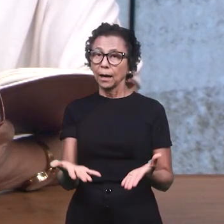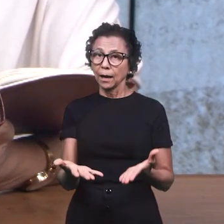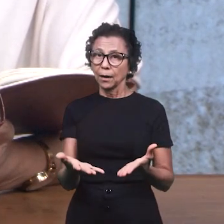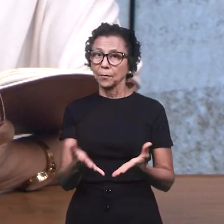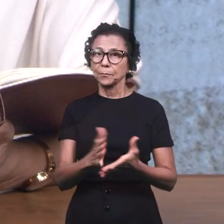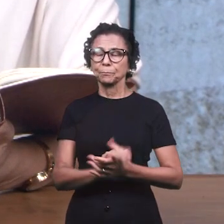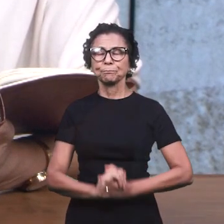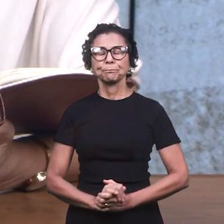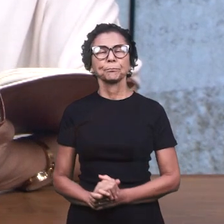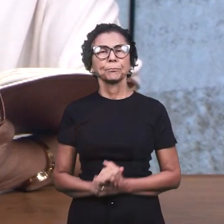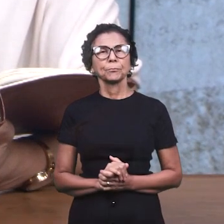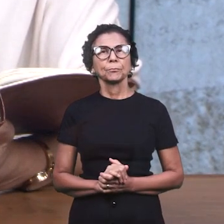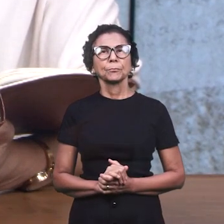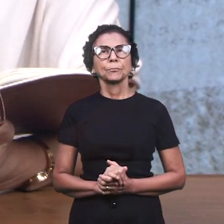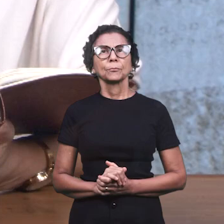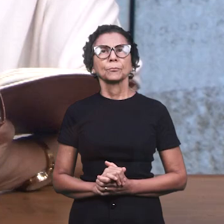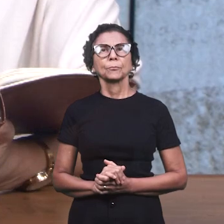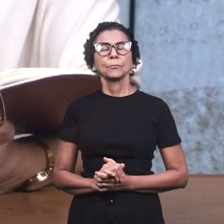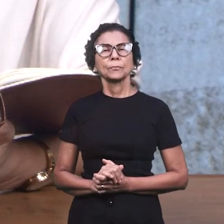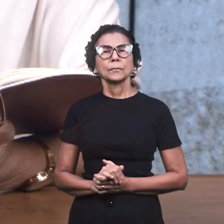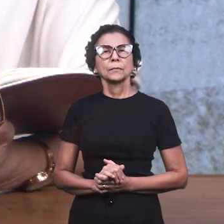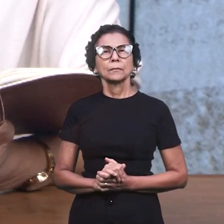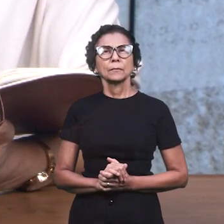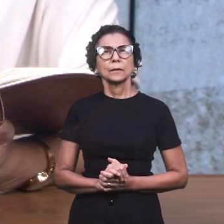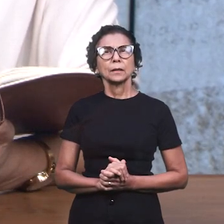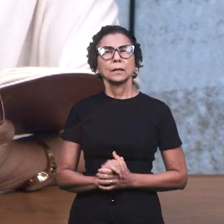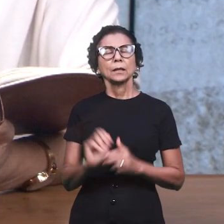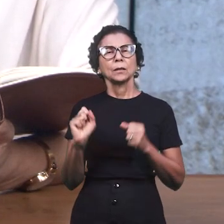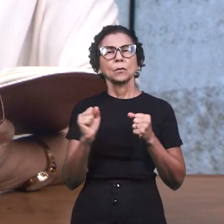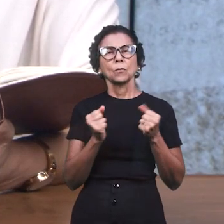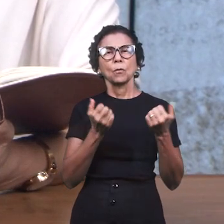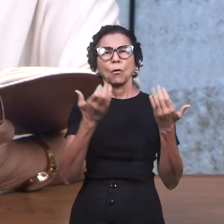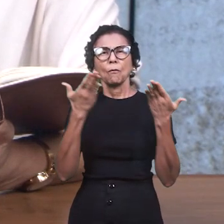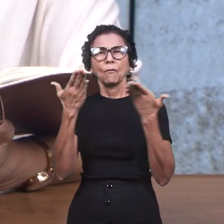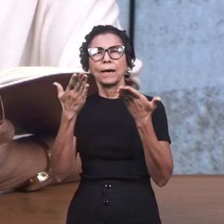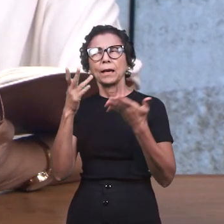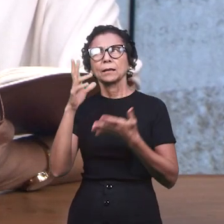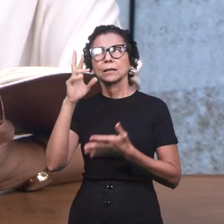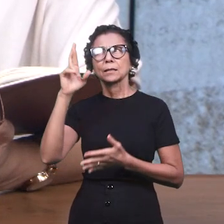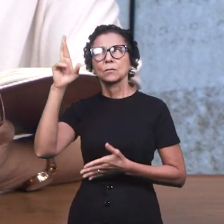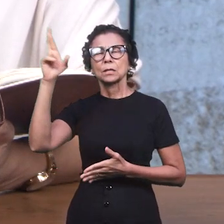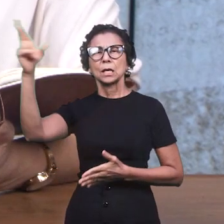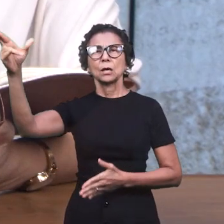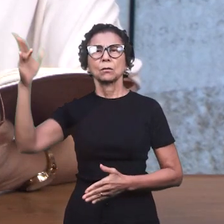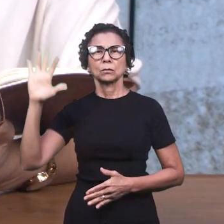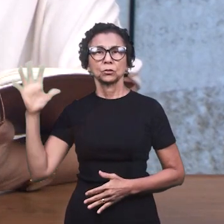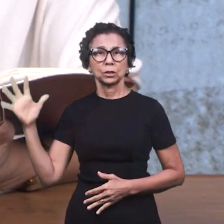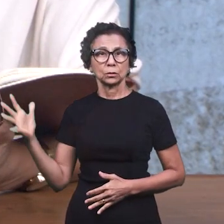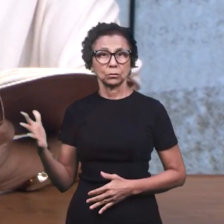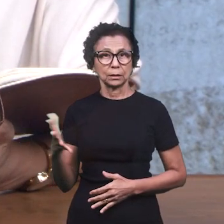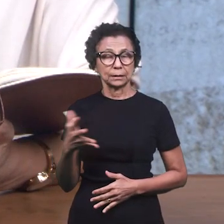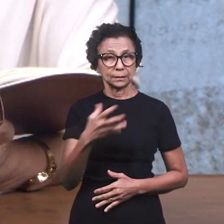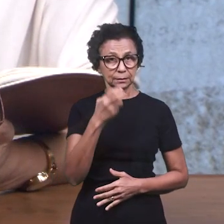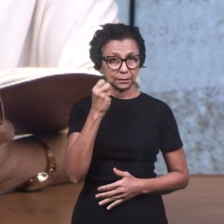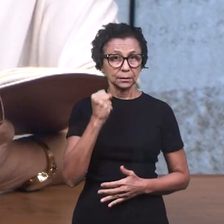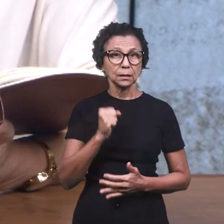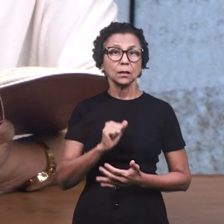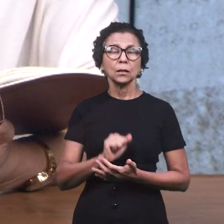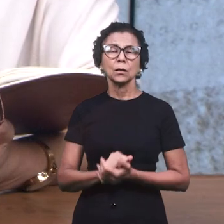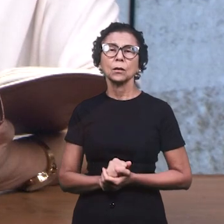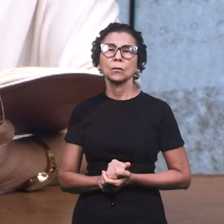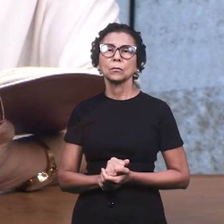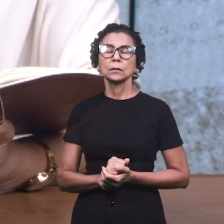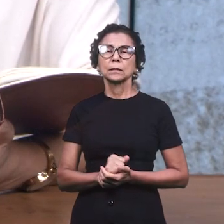Senhor fizerdes oferta queimada, holocausto ou sacrifício para lhe cumprir um